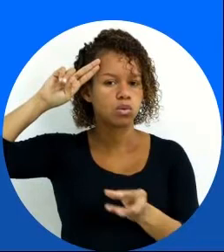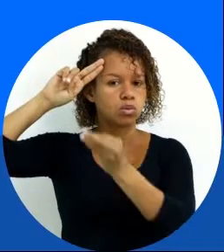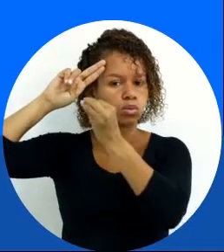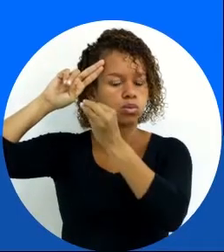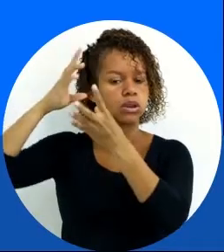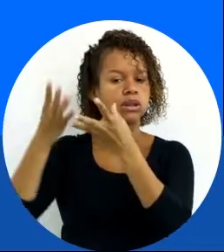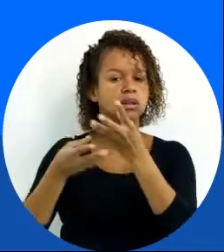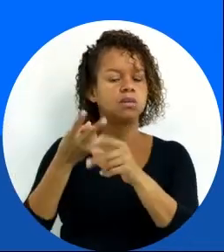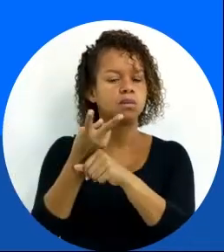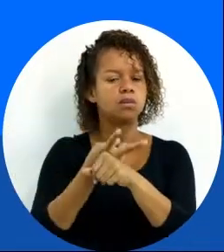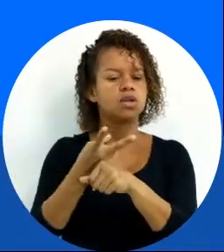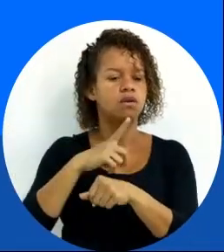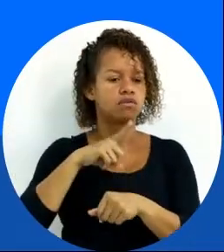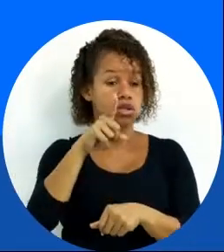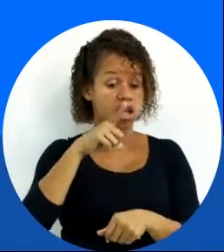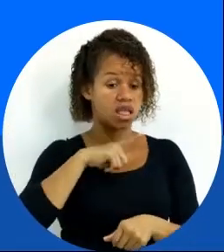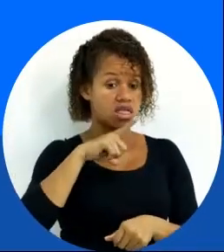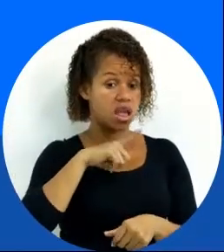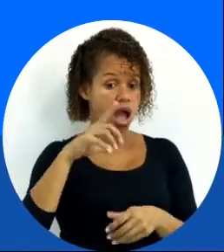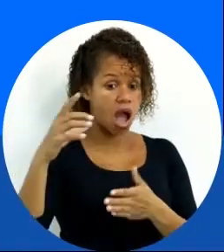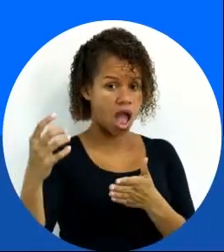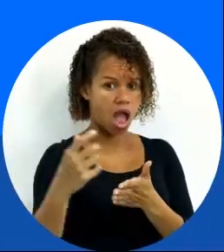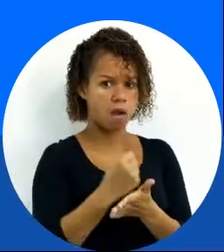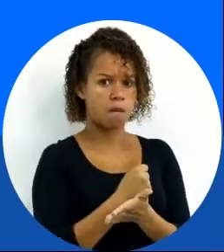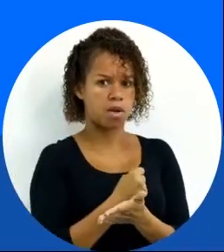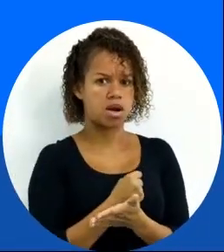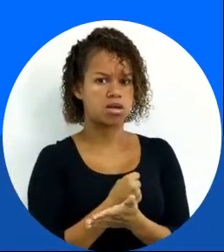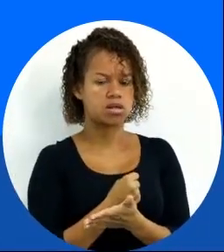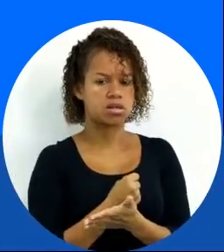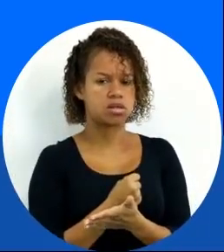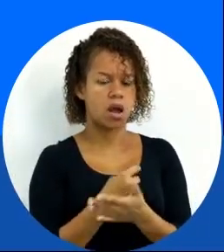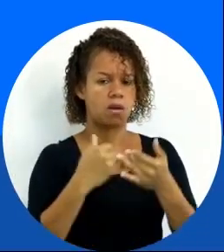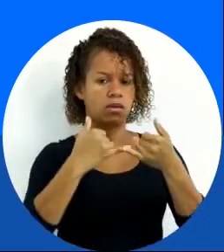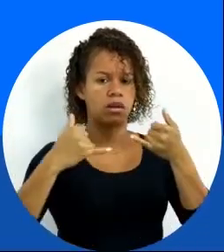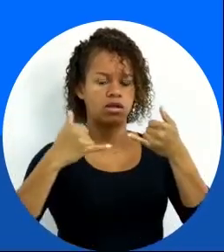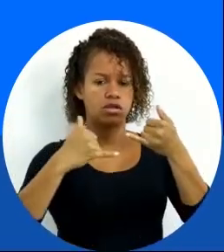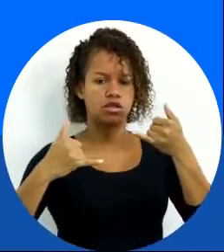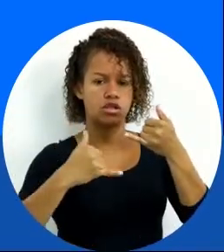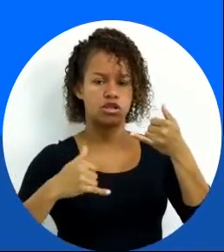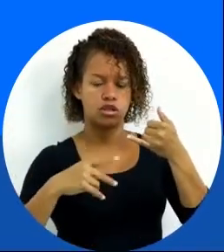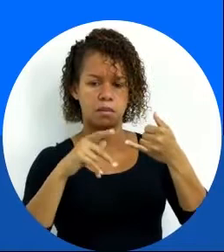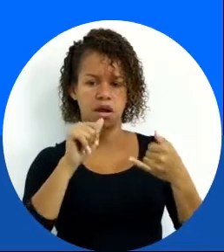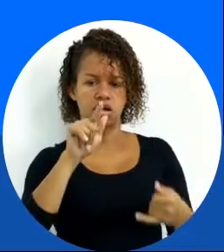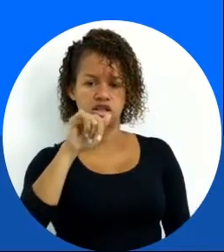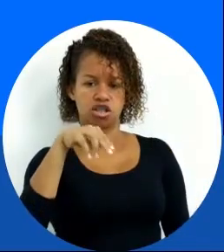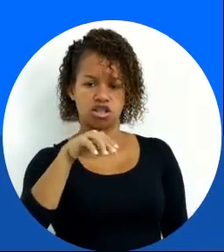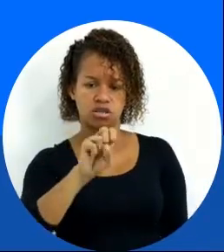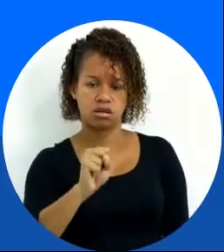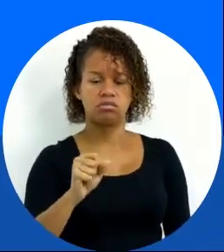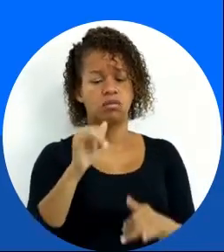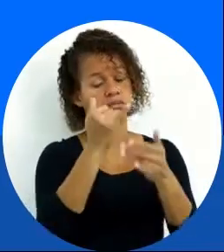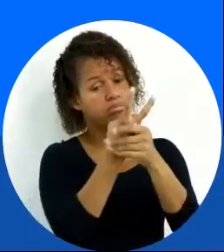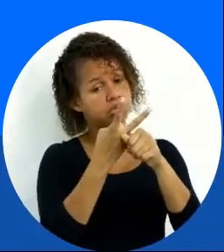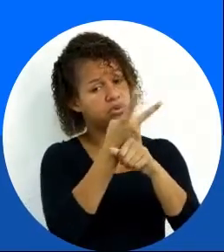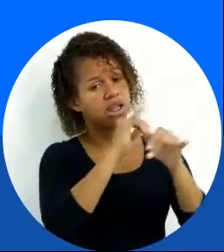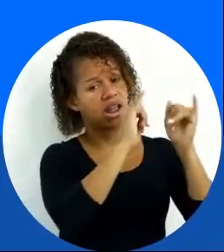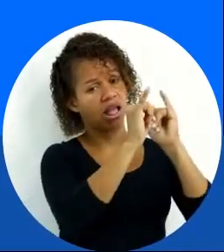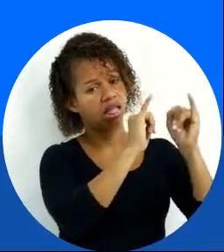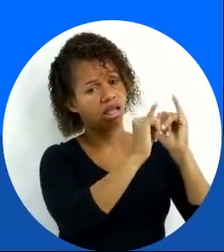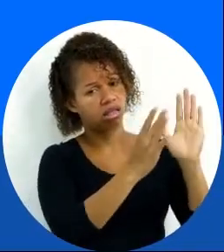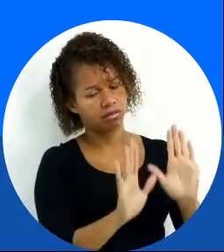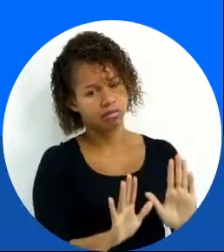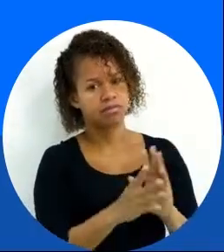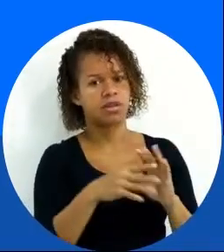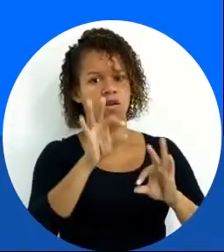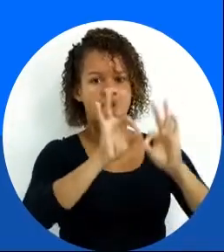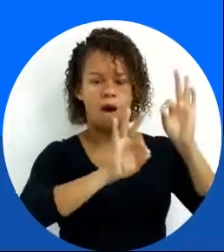busca, expressão de busca, você tem a recuperação das listas de páginas, por exemplo, a partir de uma busca na internet. E aí